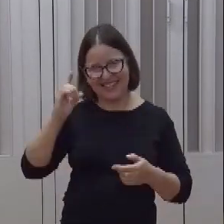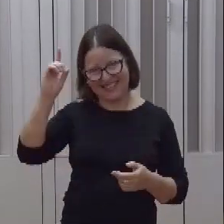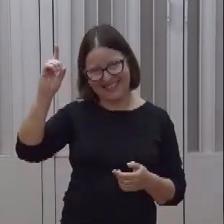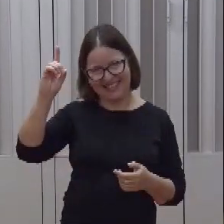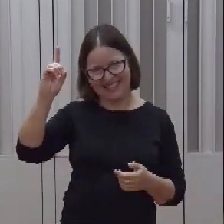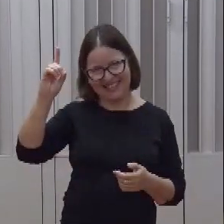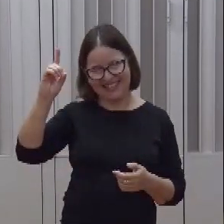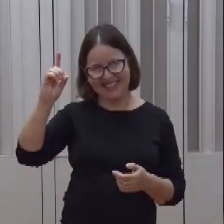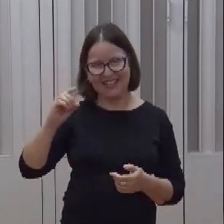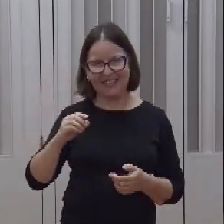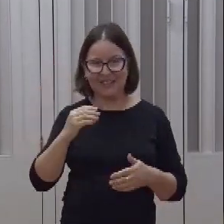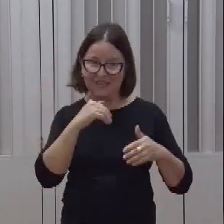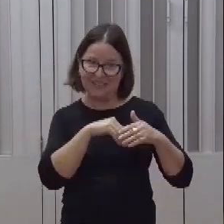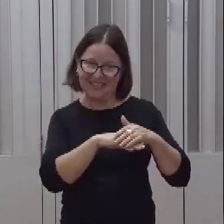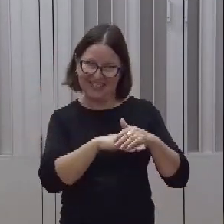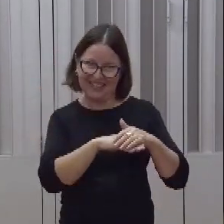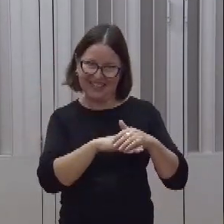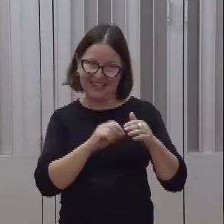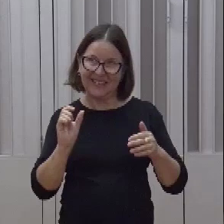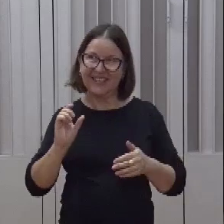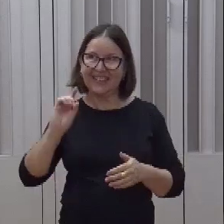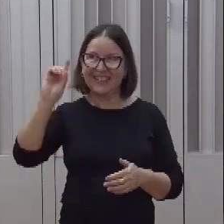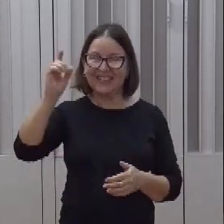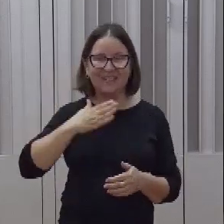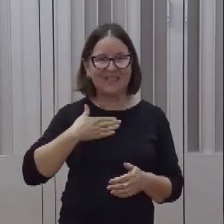Guardei a palavra no meu coração.